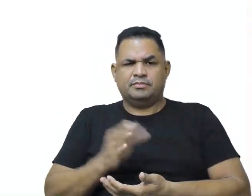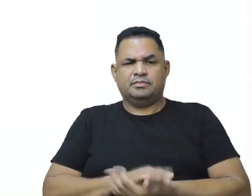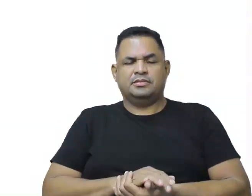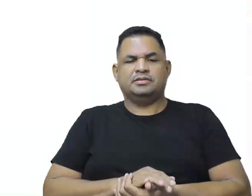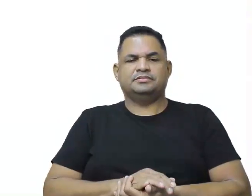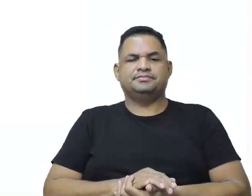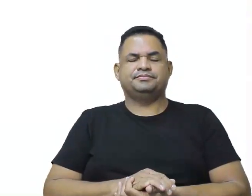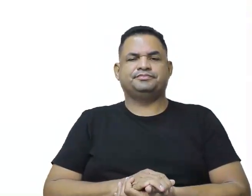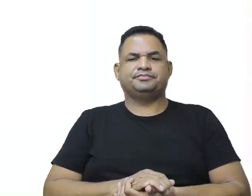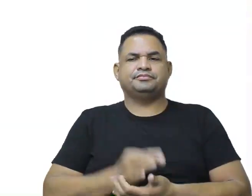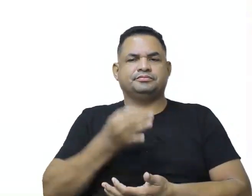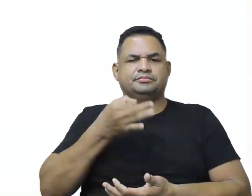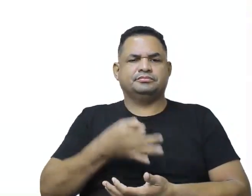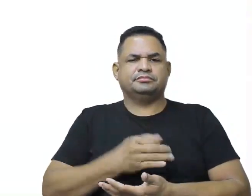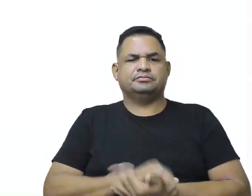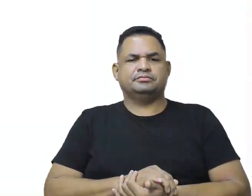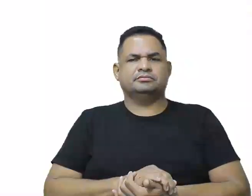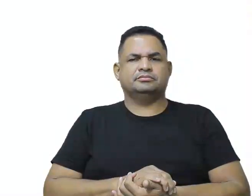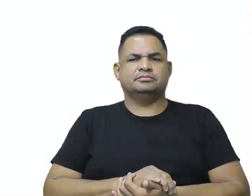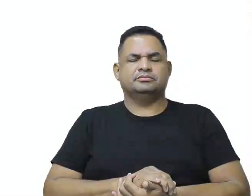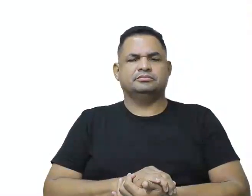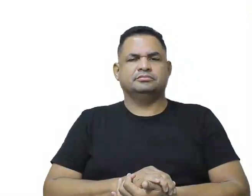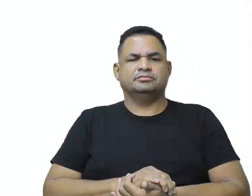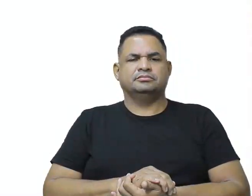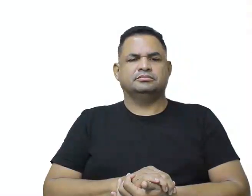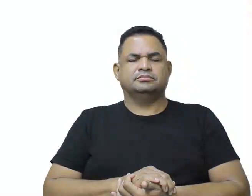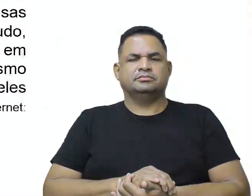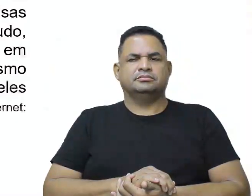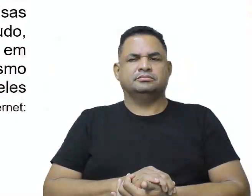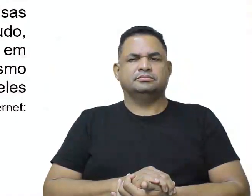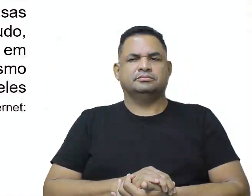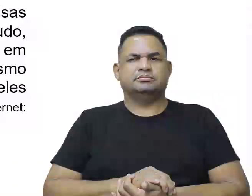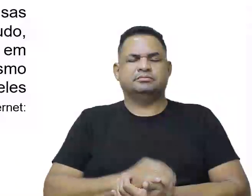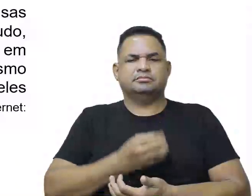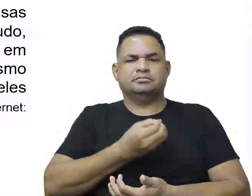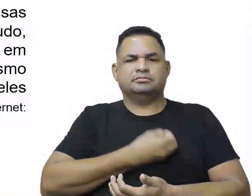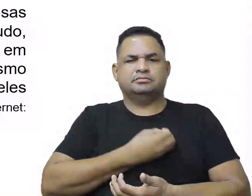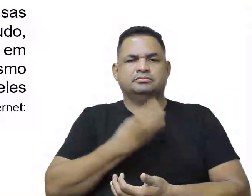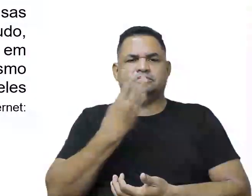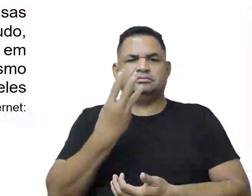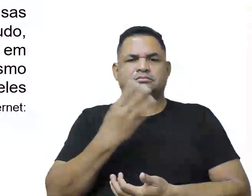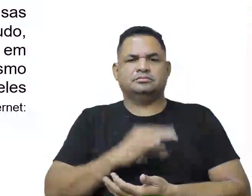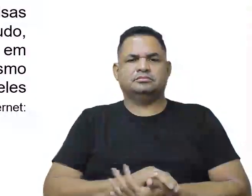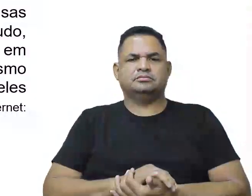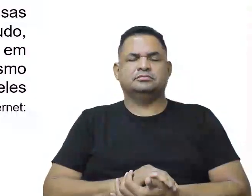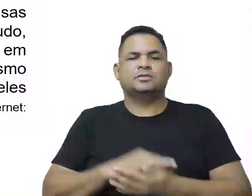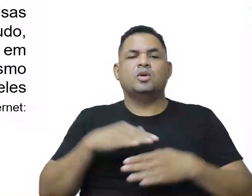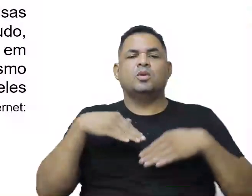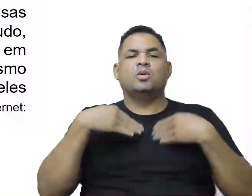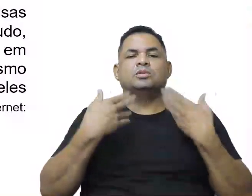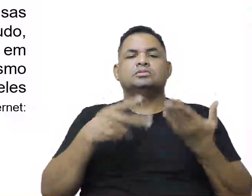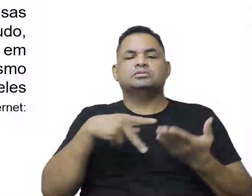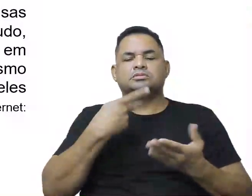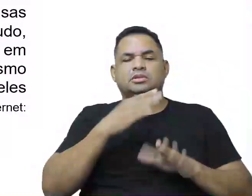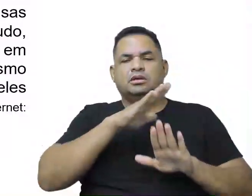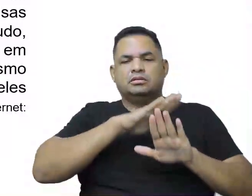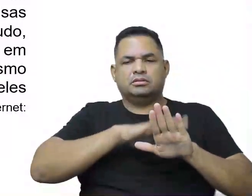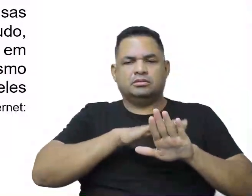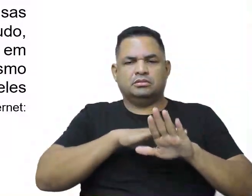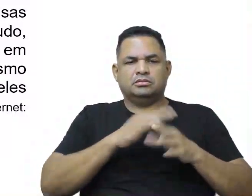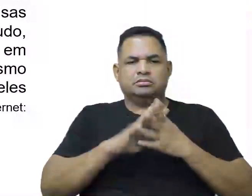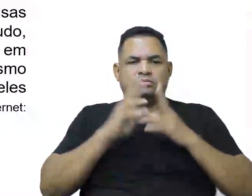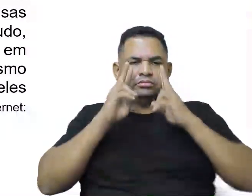bronislaw malinowski Tá certo muito bem vamos para a questão 3 e quando se fala em